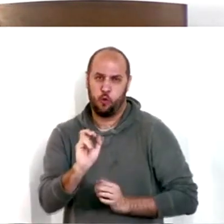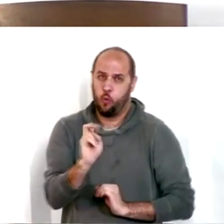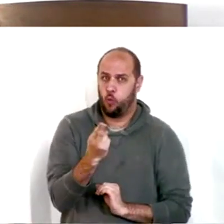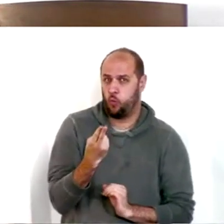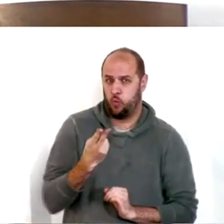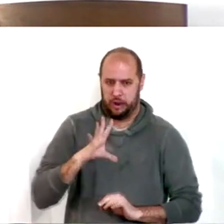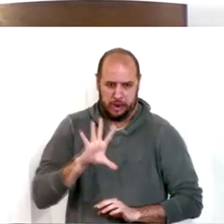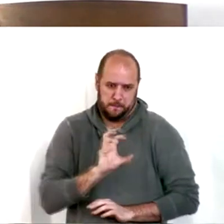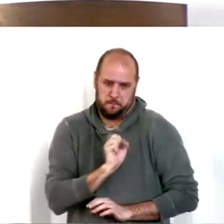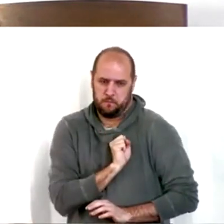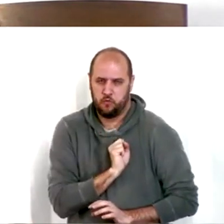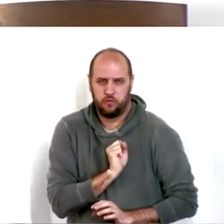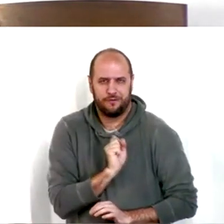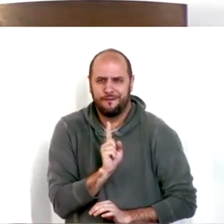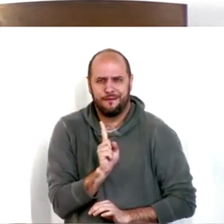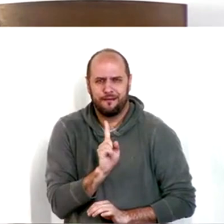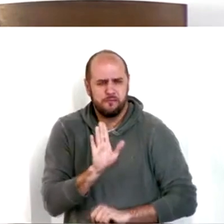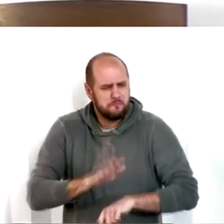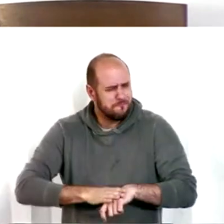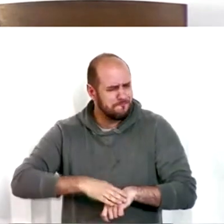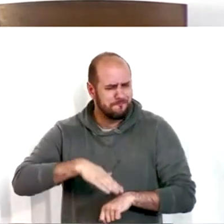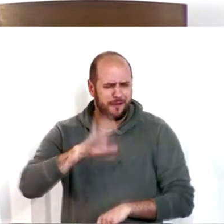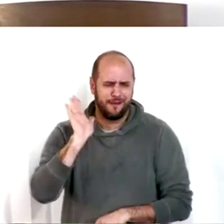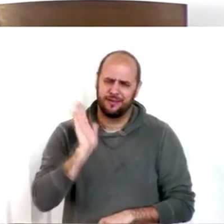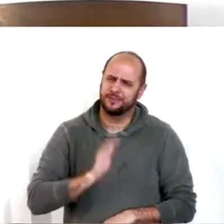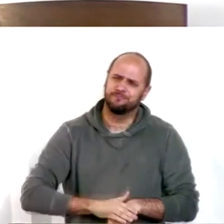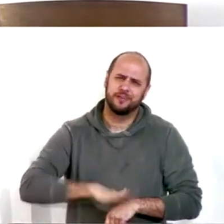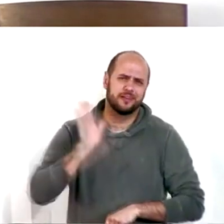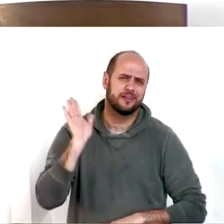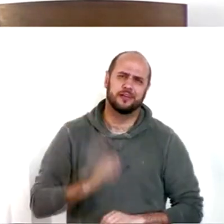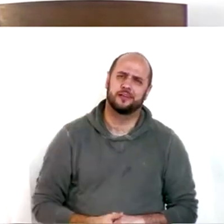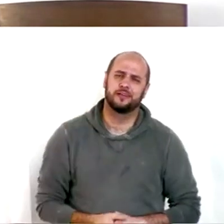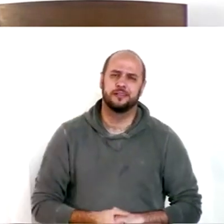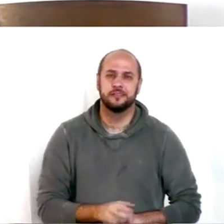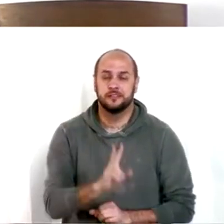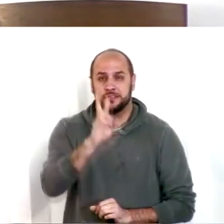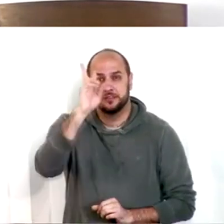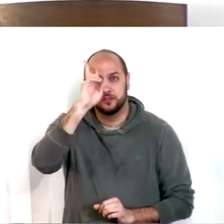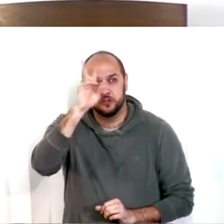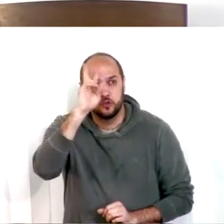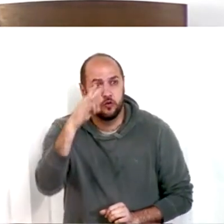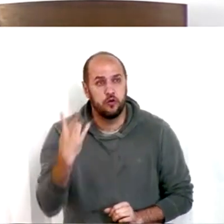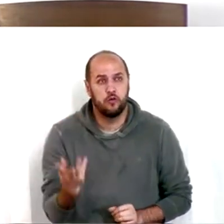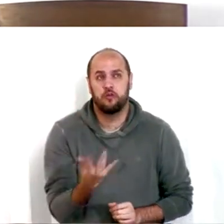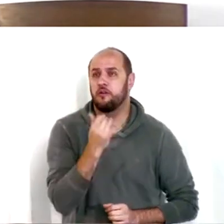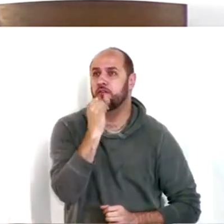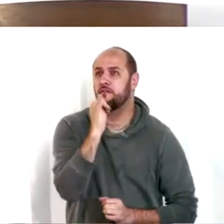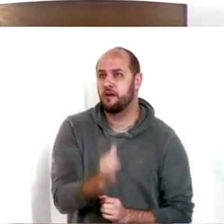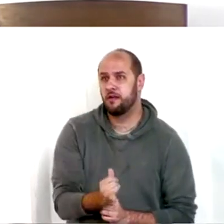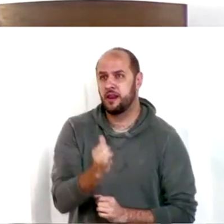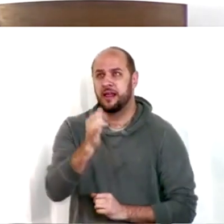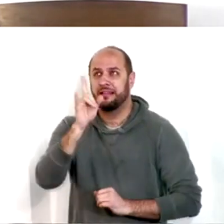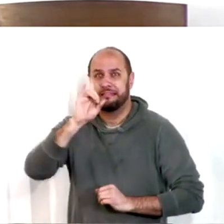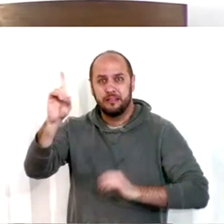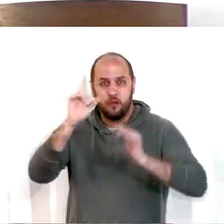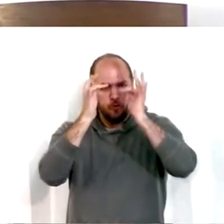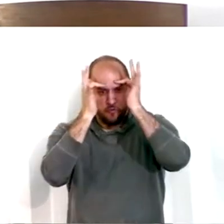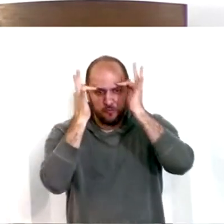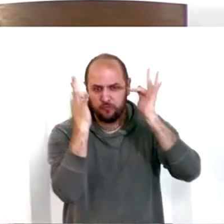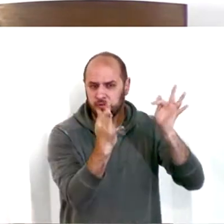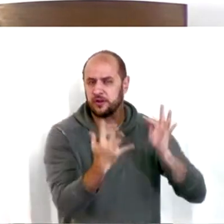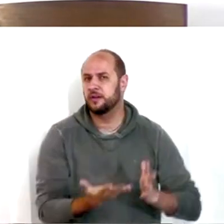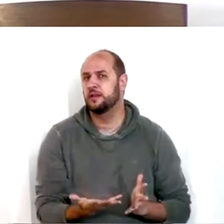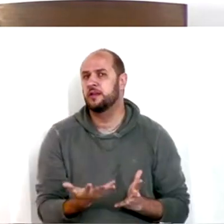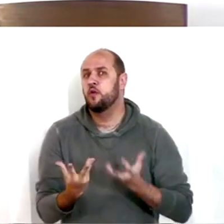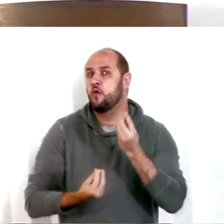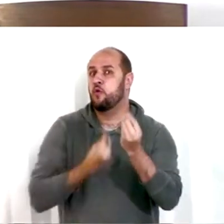romance, mas ele é muito mais do que isso. Ele é a história a respeito da fidelidade de Deus e como